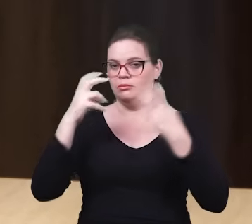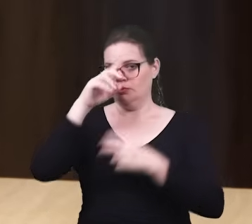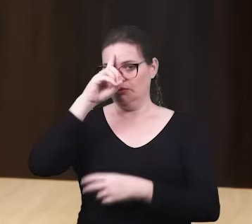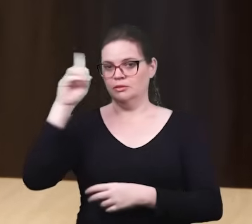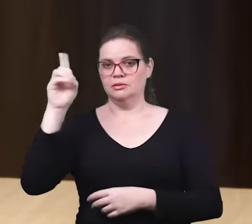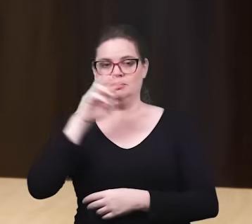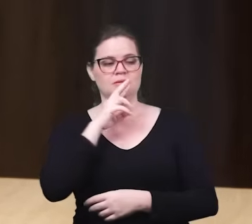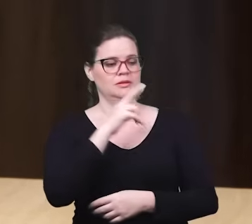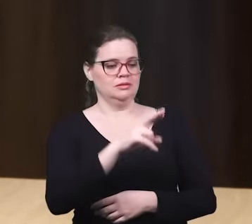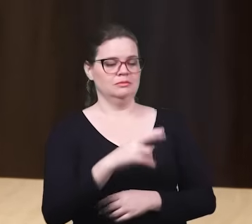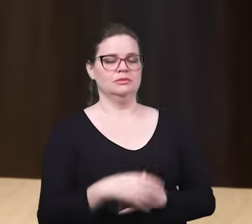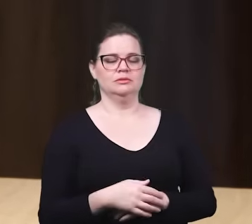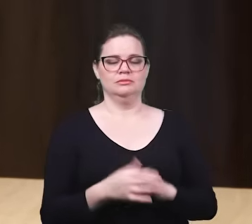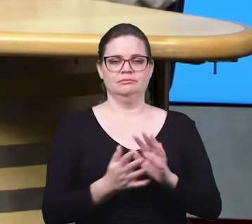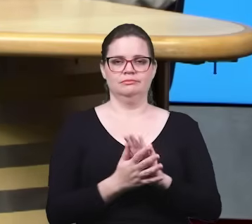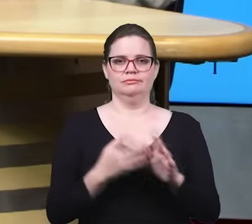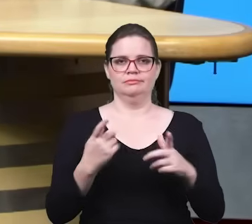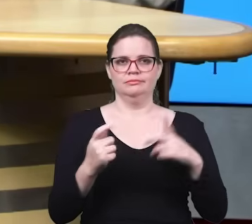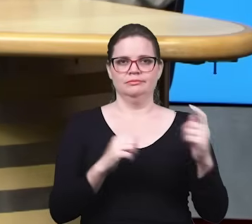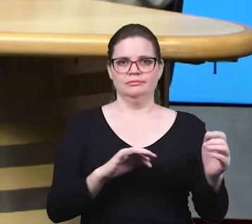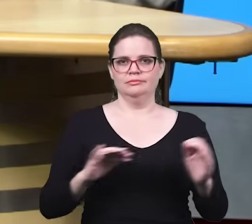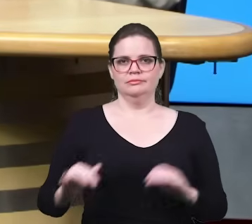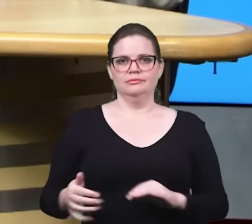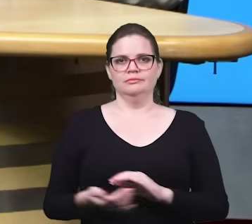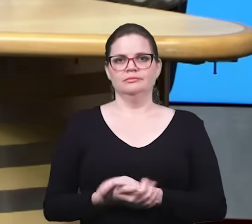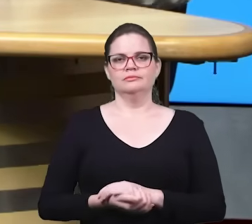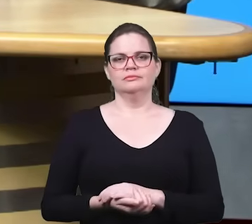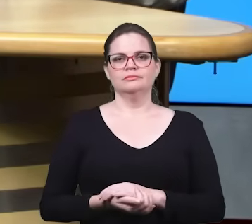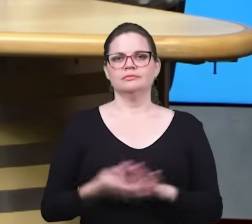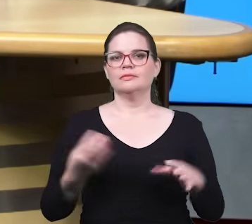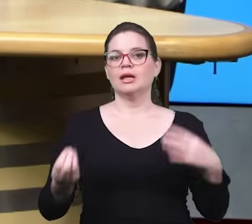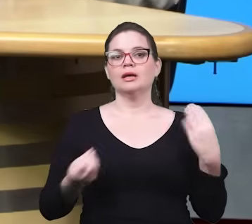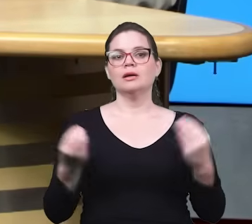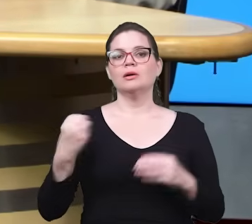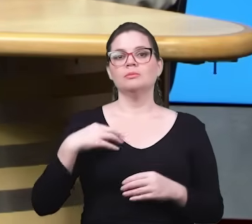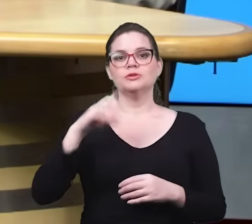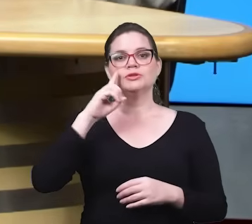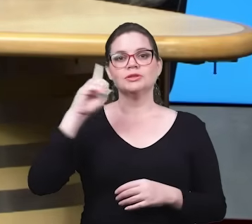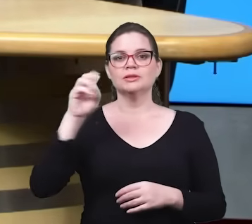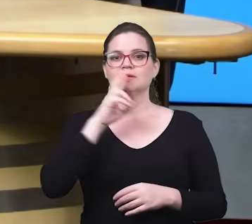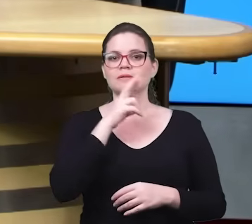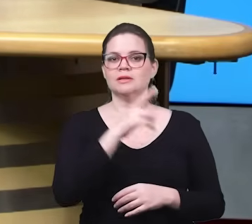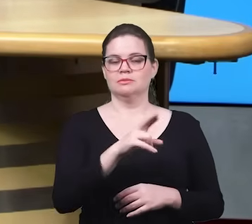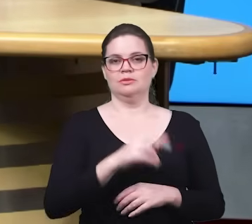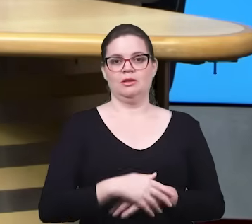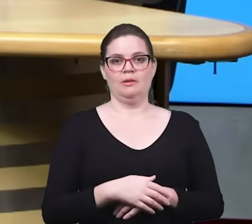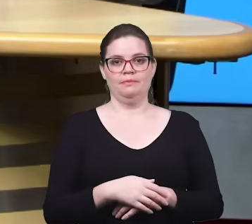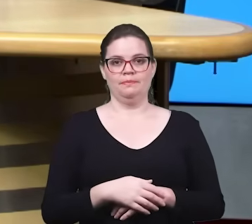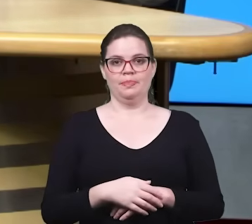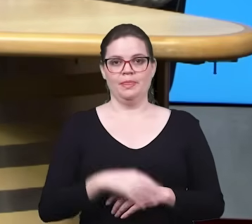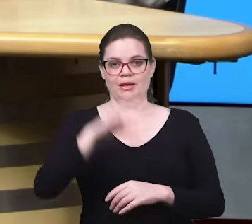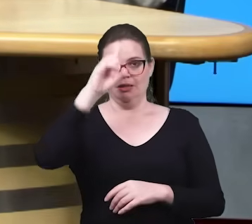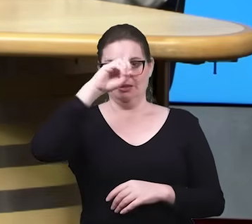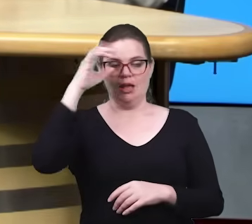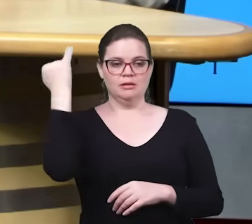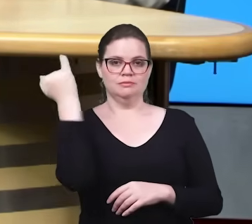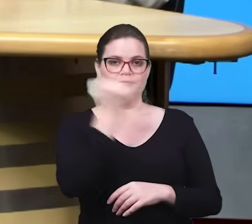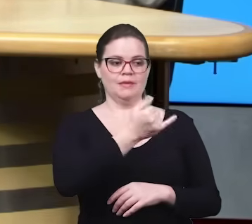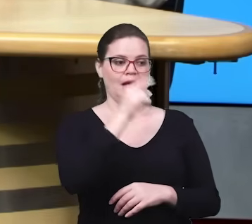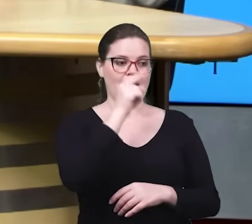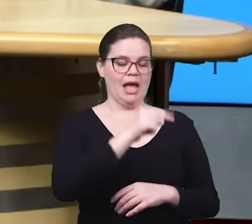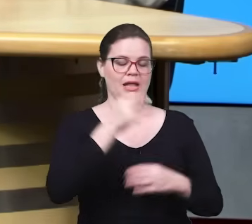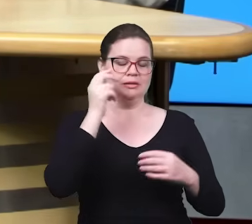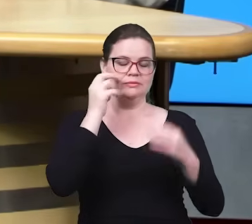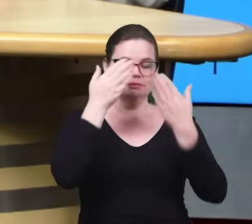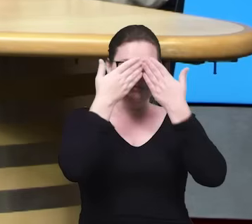respondeu. Louvado seja o nome do Senhor. Como que Deus respondeu? Deus abriu os olhos de Moisés e fez ele enxergar